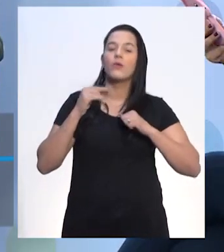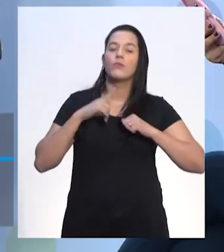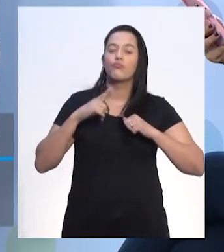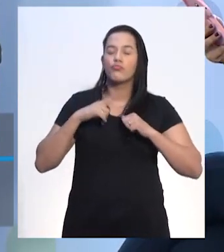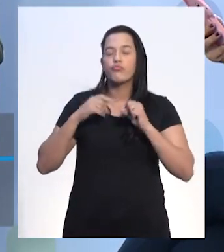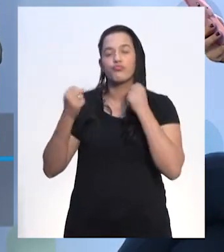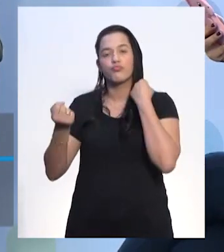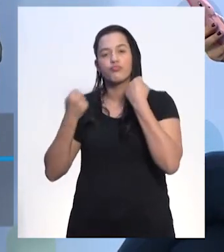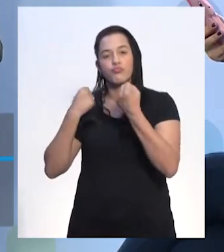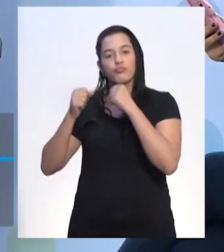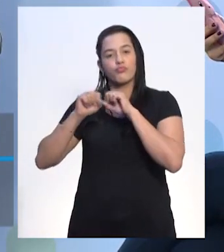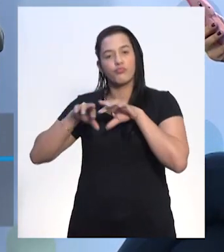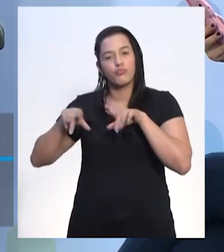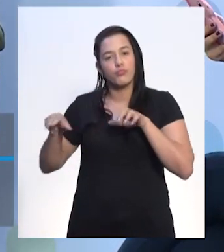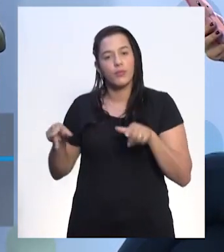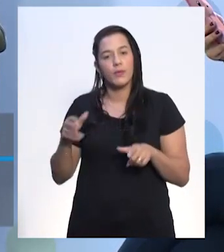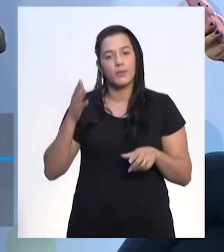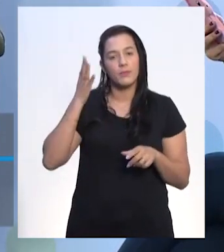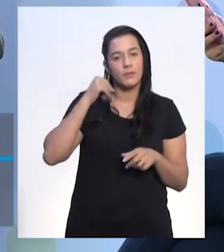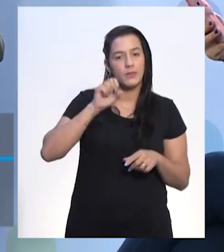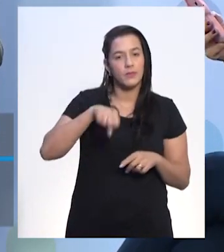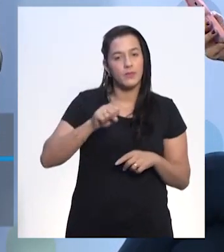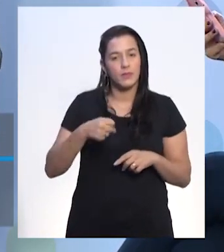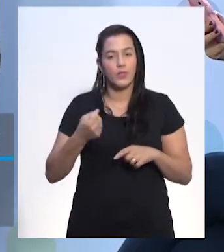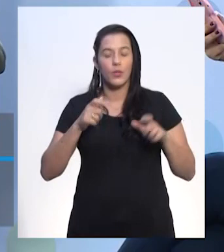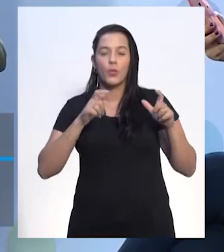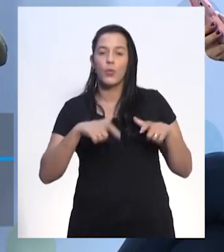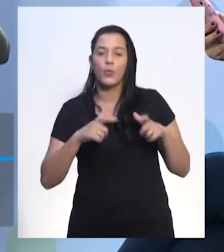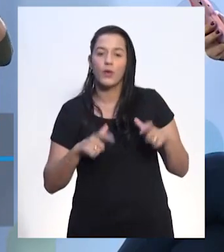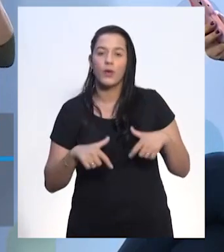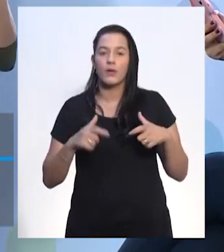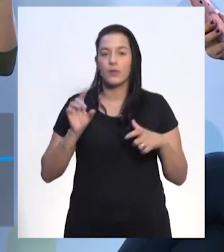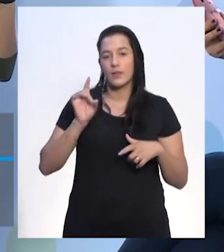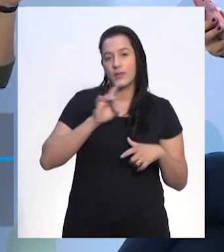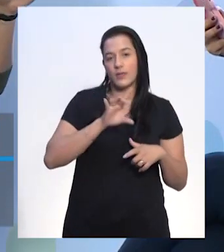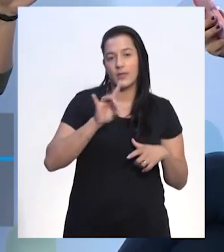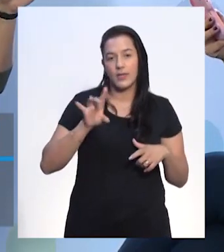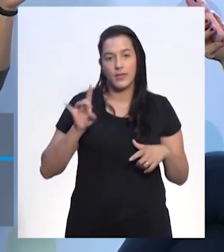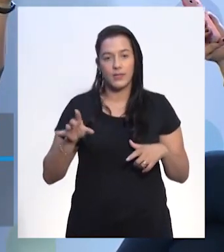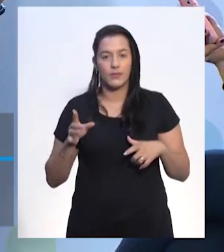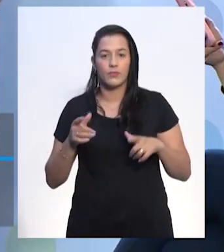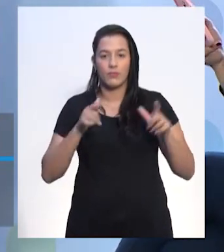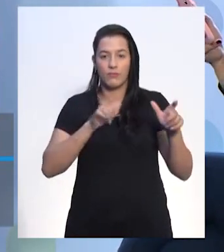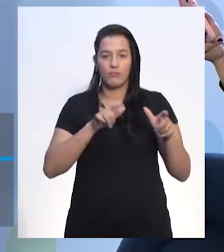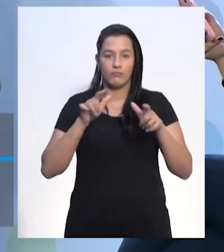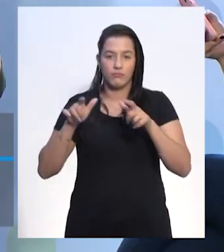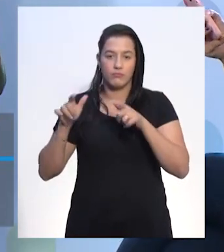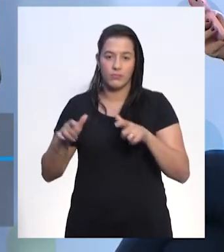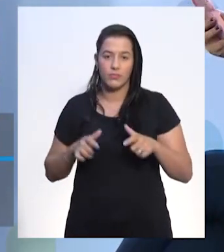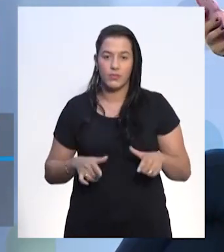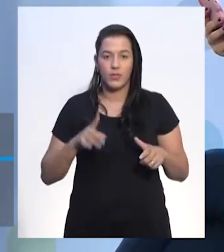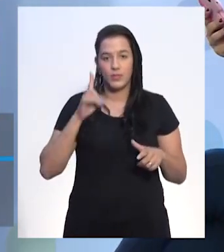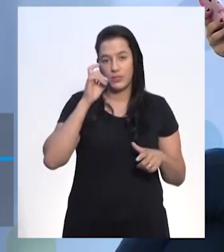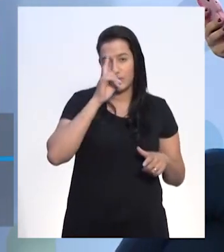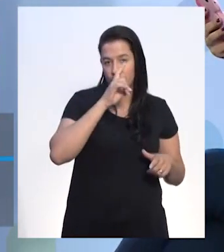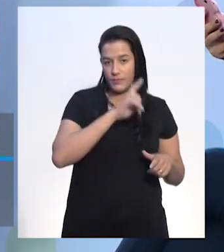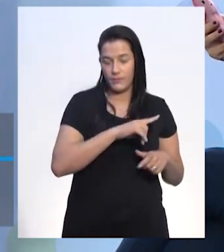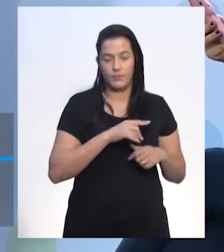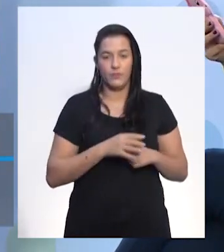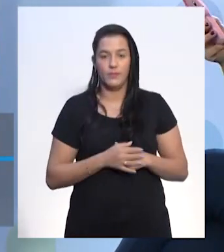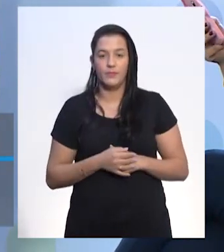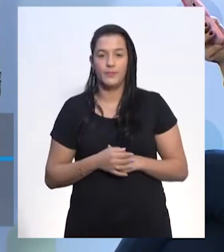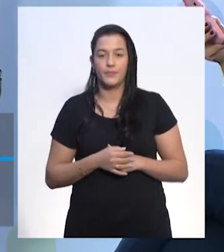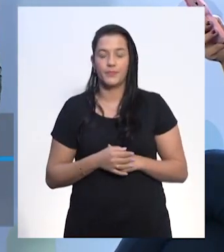mais... Era assim, né? De tipo de prática e lugar. Como cada um está em um lugar, é complicado, então